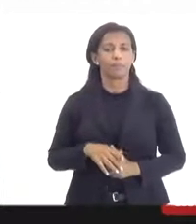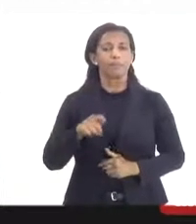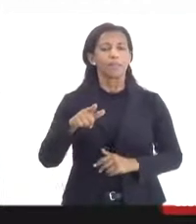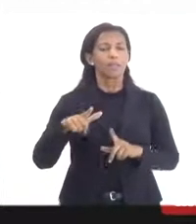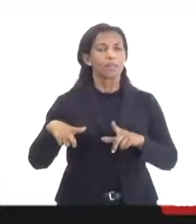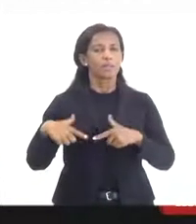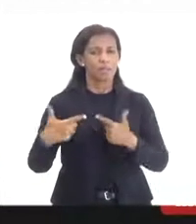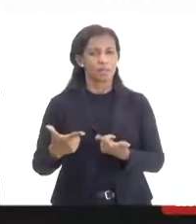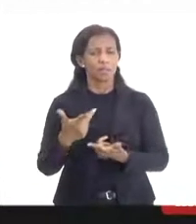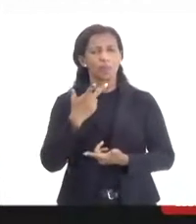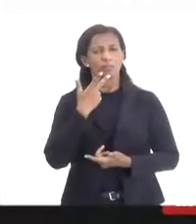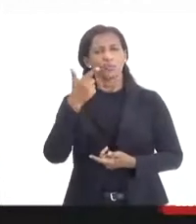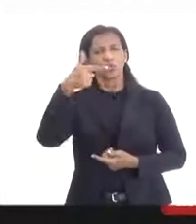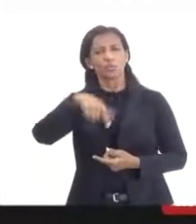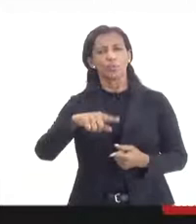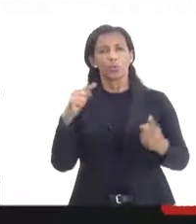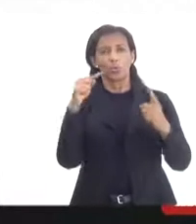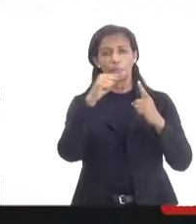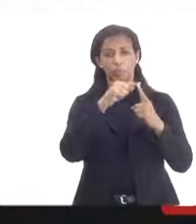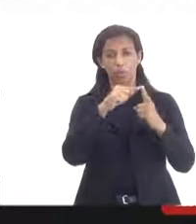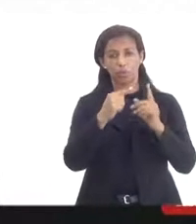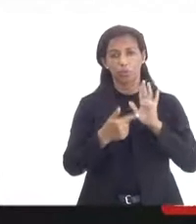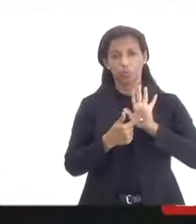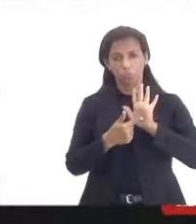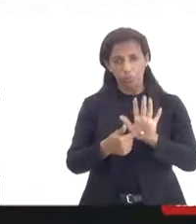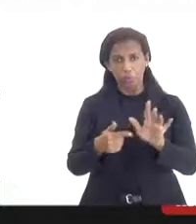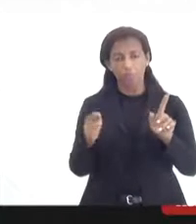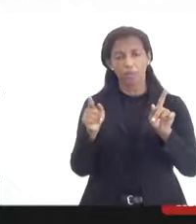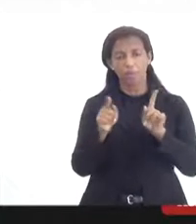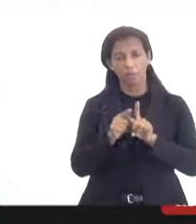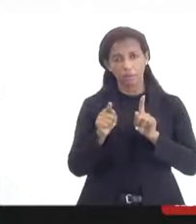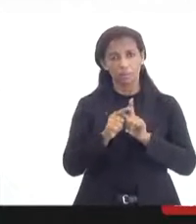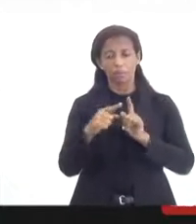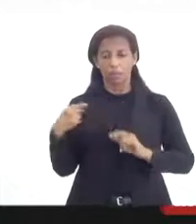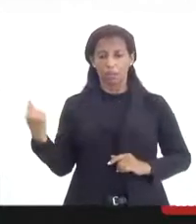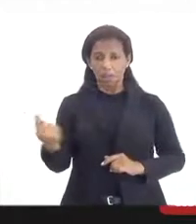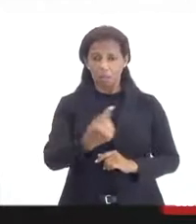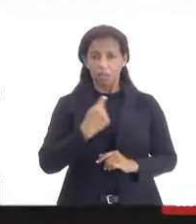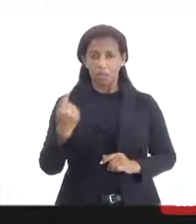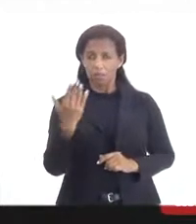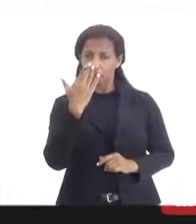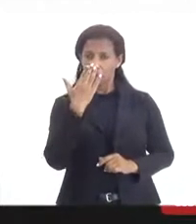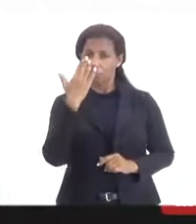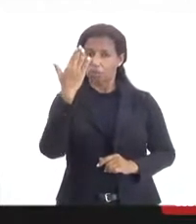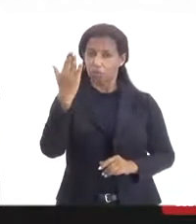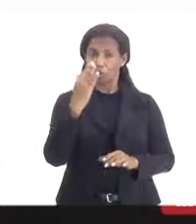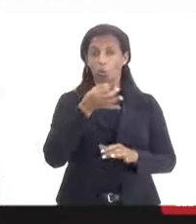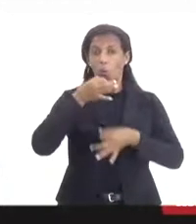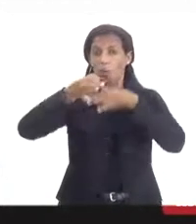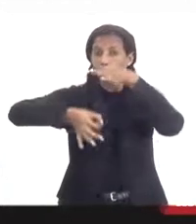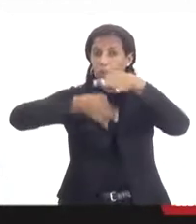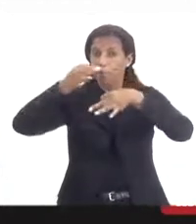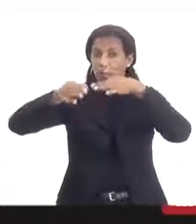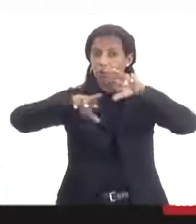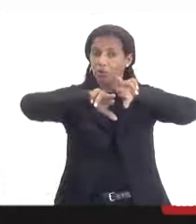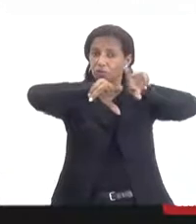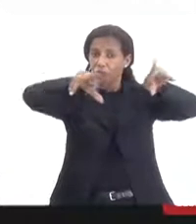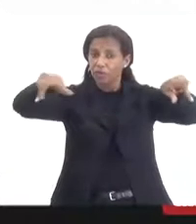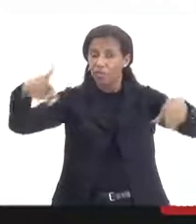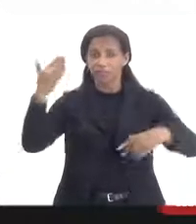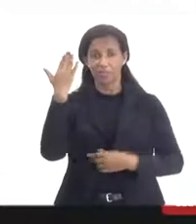e aqui, de novo, com o objetivo de mostrar também que nós estamos diante de divergência de entendimentos e não